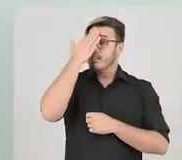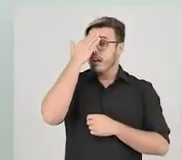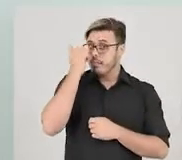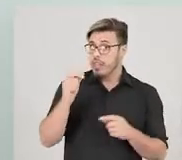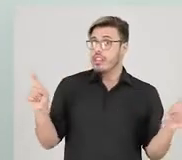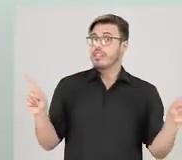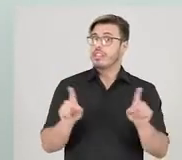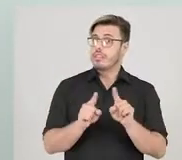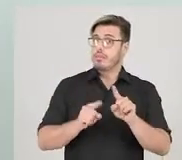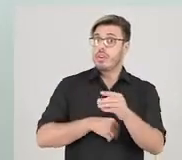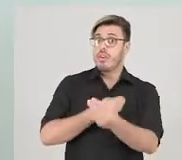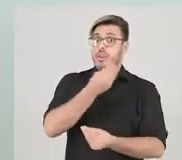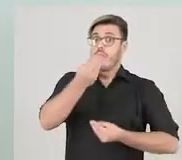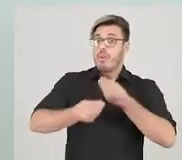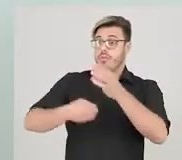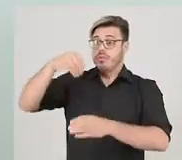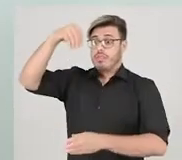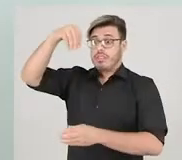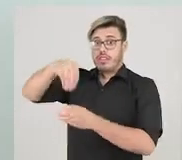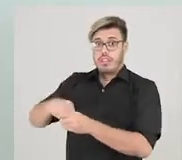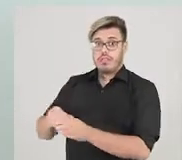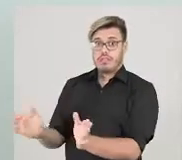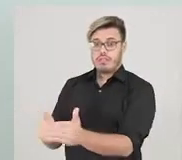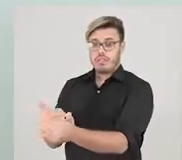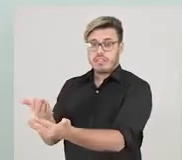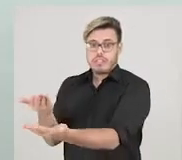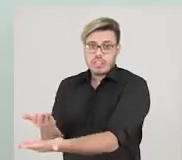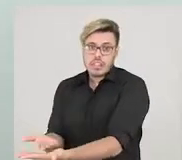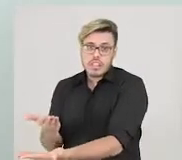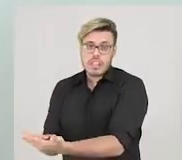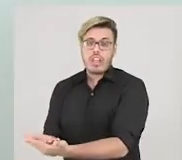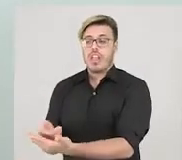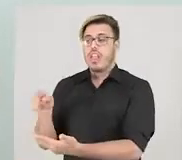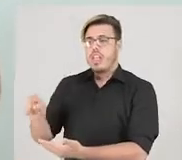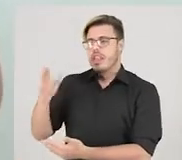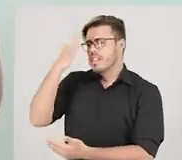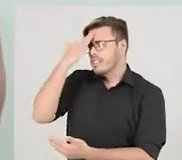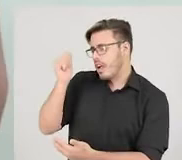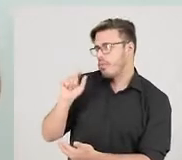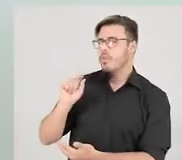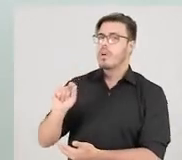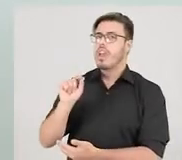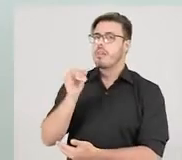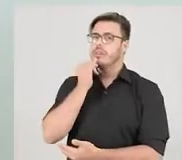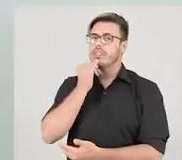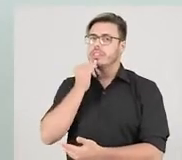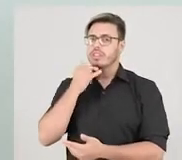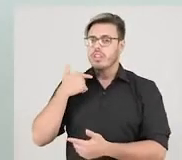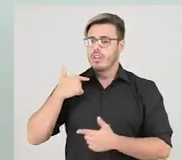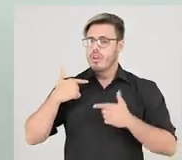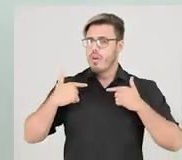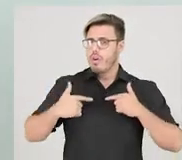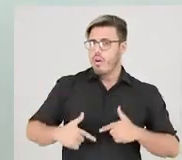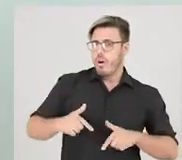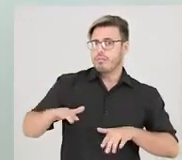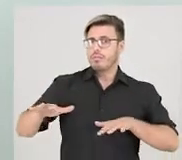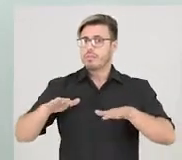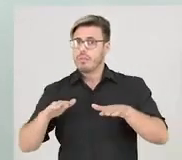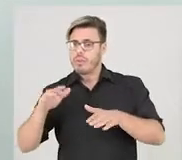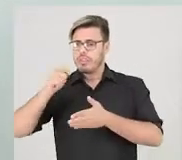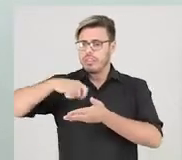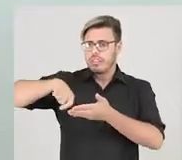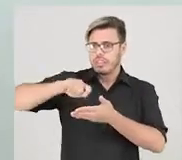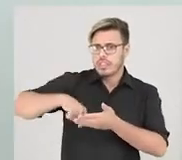fazer, o que ele não sabe, a questão motora, fina, a questão da escrita, da leitura. Se ele